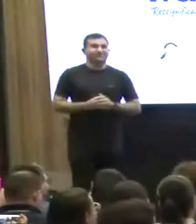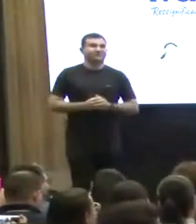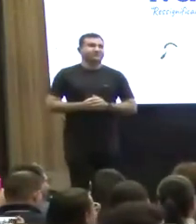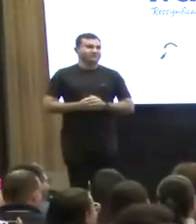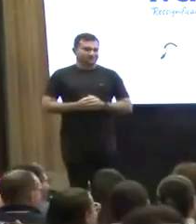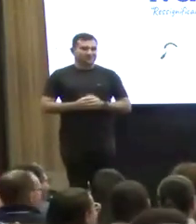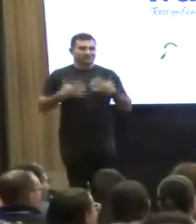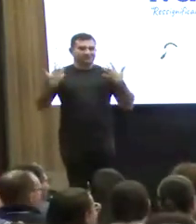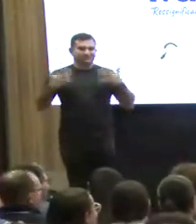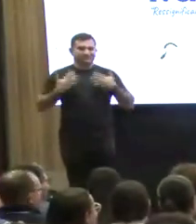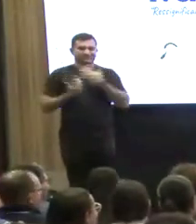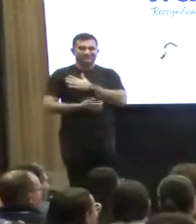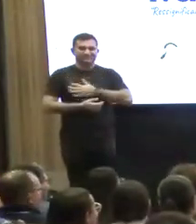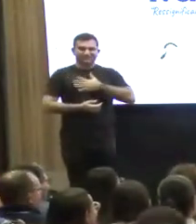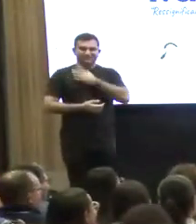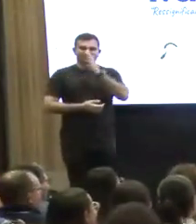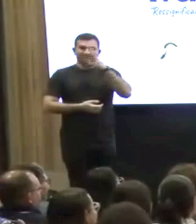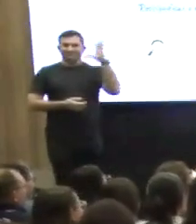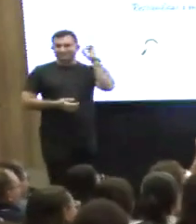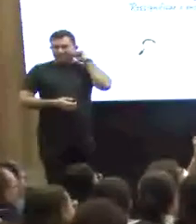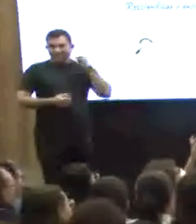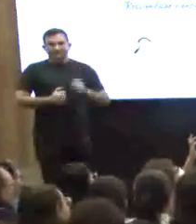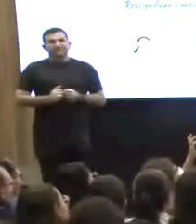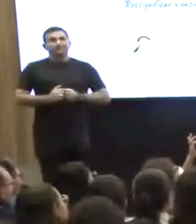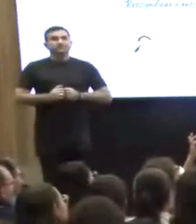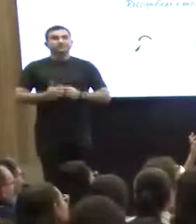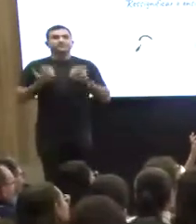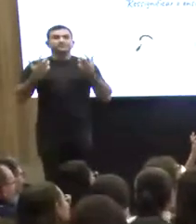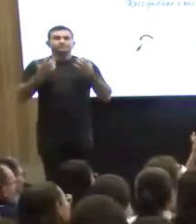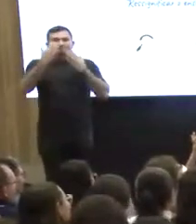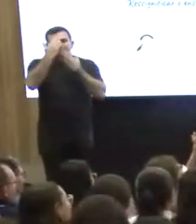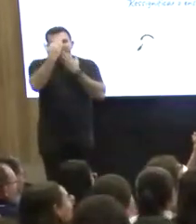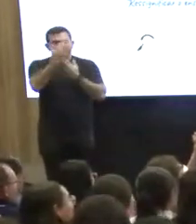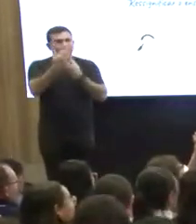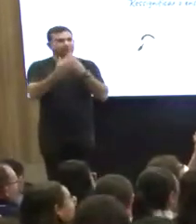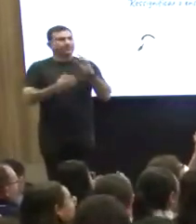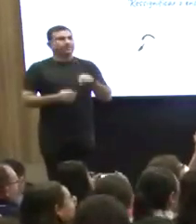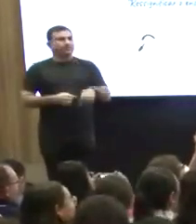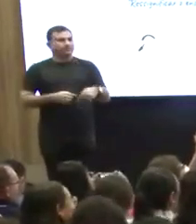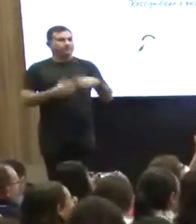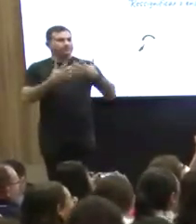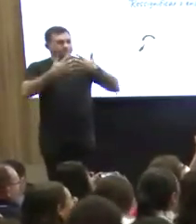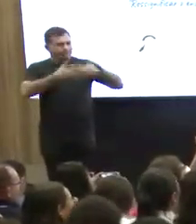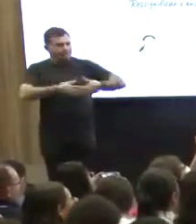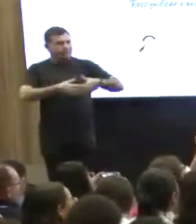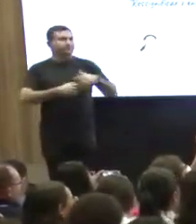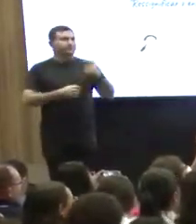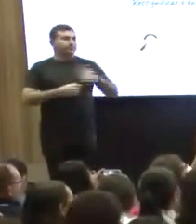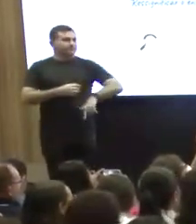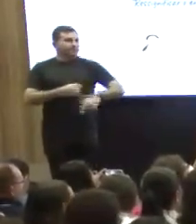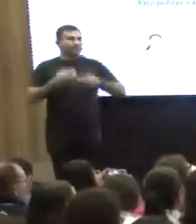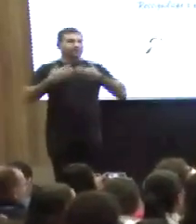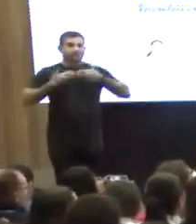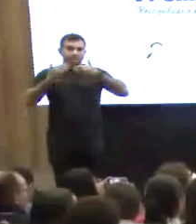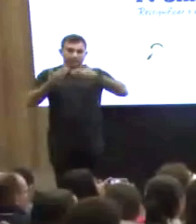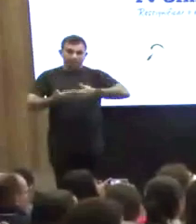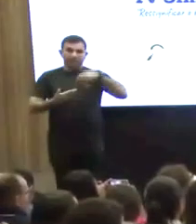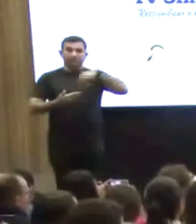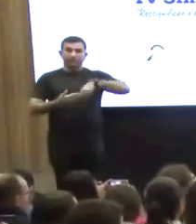Agora eu fiquei mais feliz. Eu quero agradecer aqui ao Instituto Federal pelo convite,